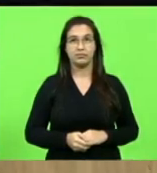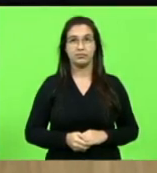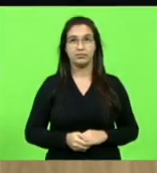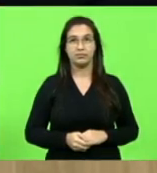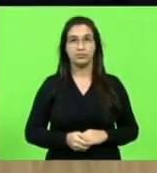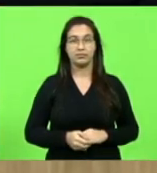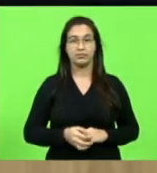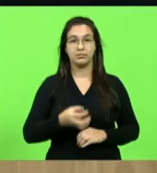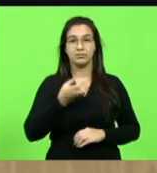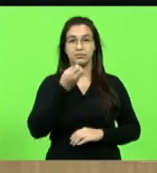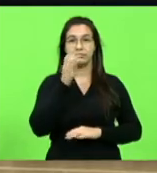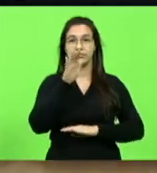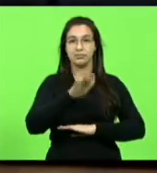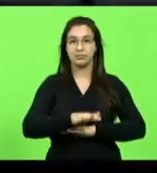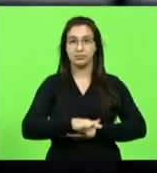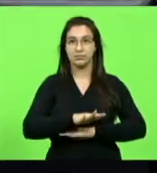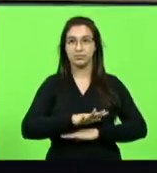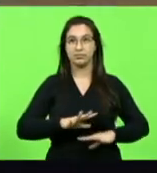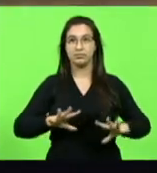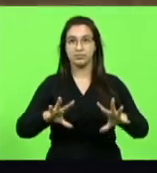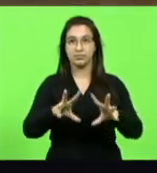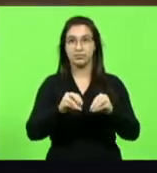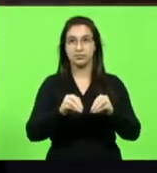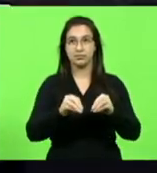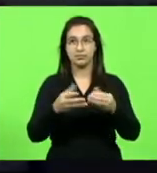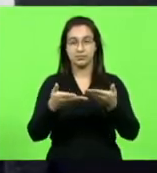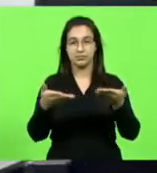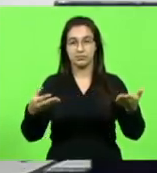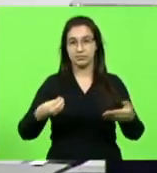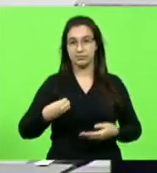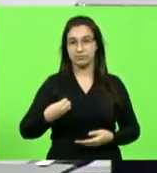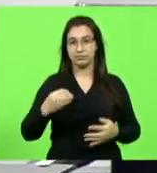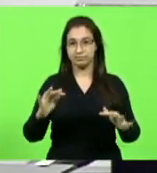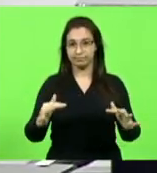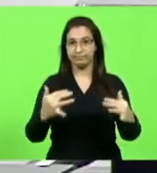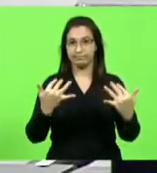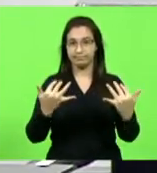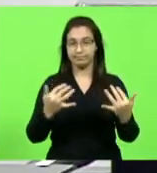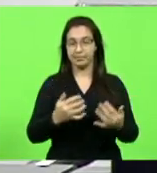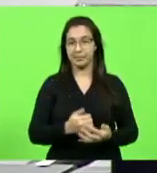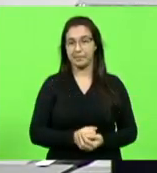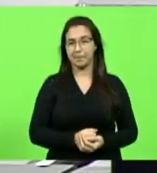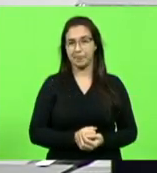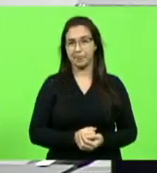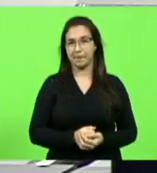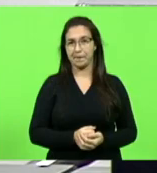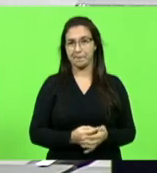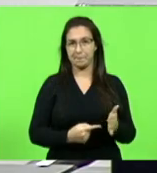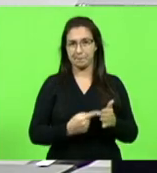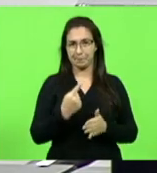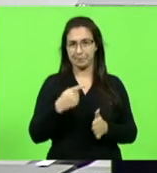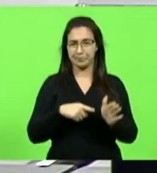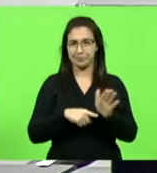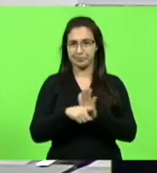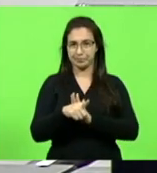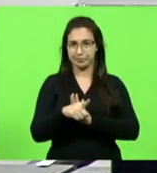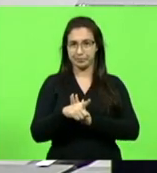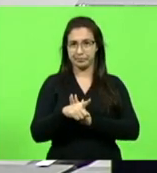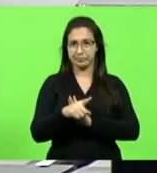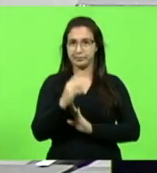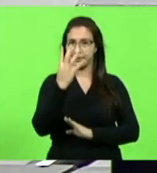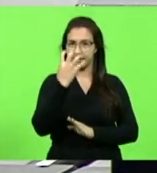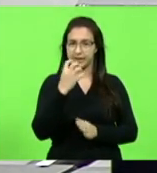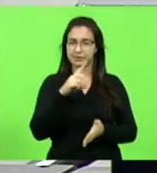Boa tarde a todos presentes. Eu pergunto e faço essa pergunta sincera a todos que estão